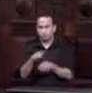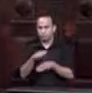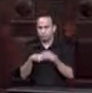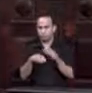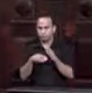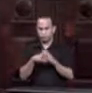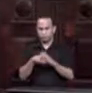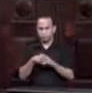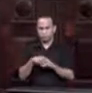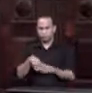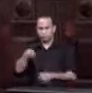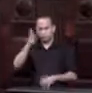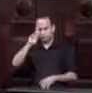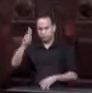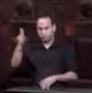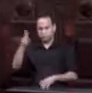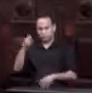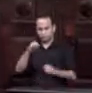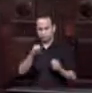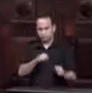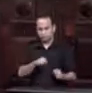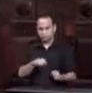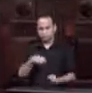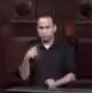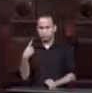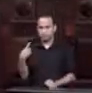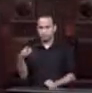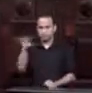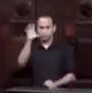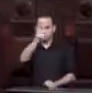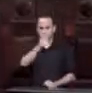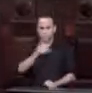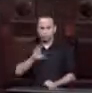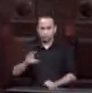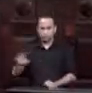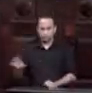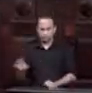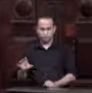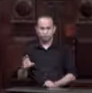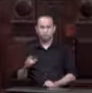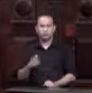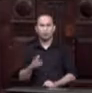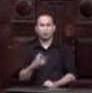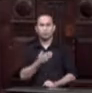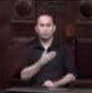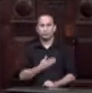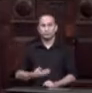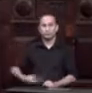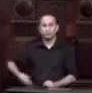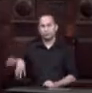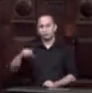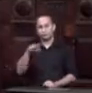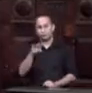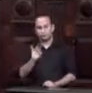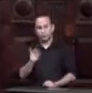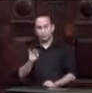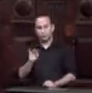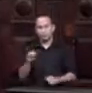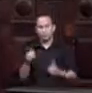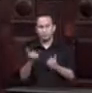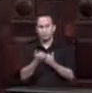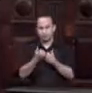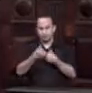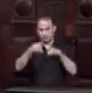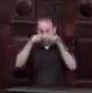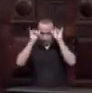dos poderes do nosso Estado, e o governo federal, através do Ministério da Fazenda, da